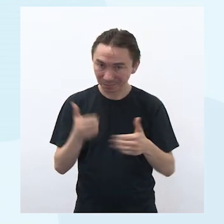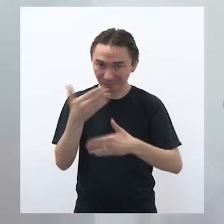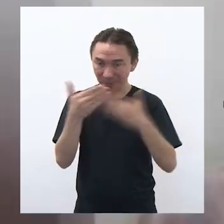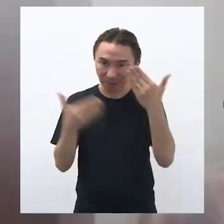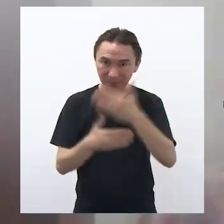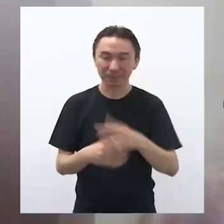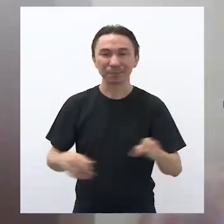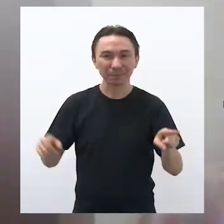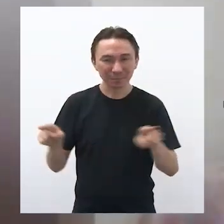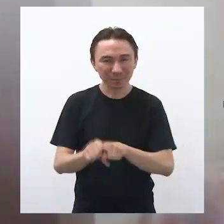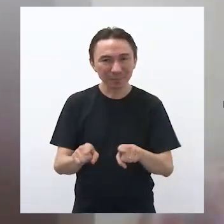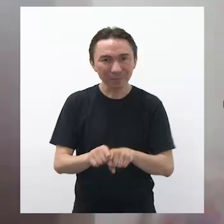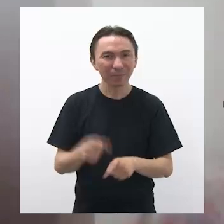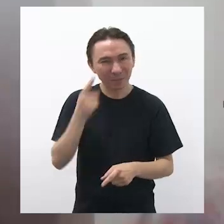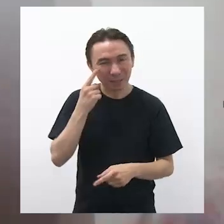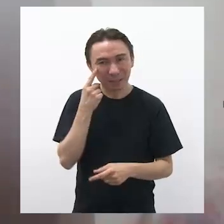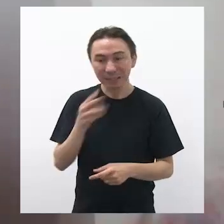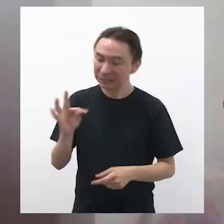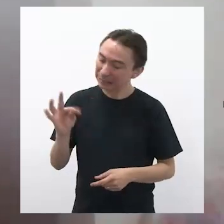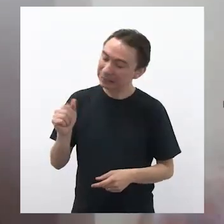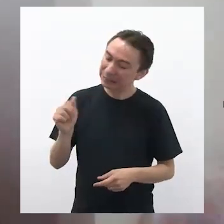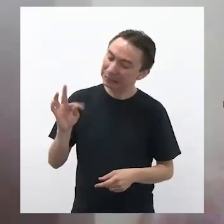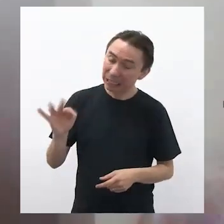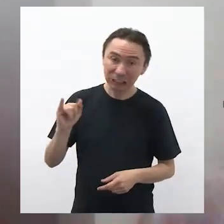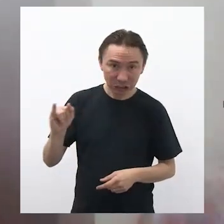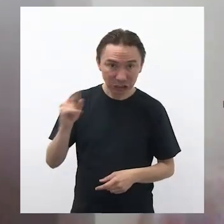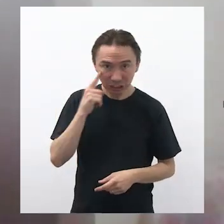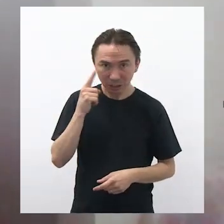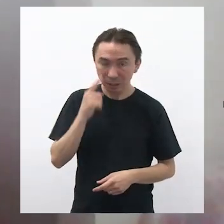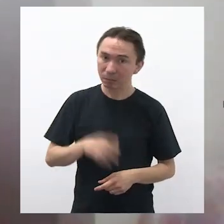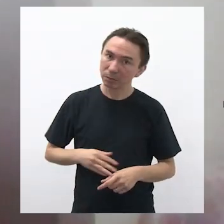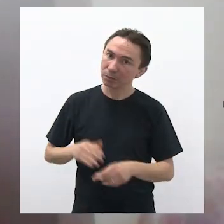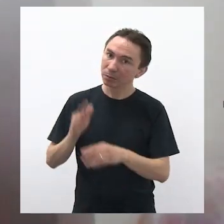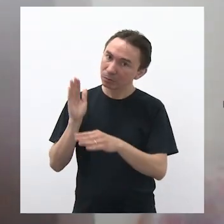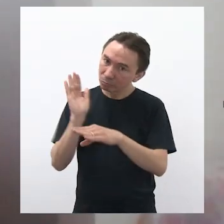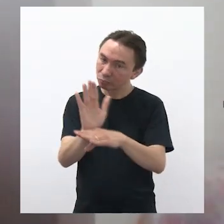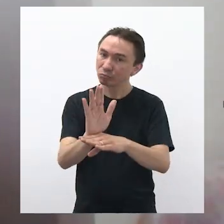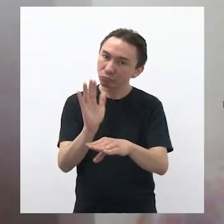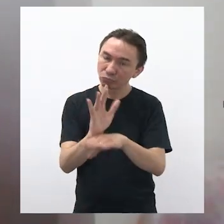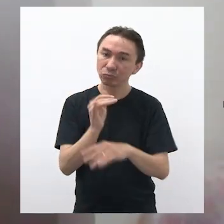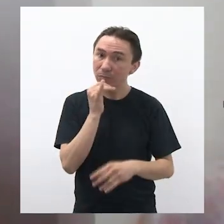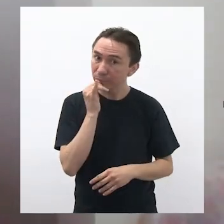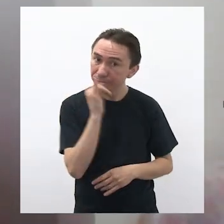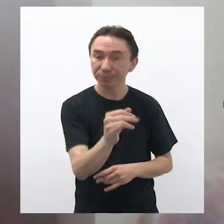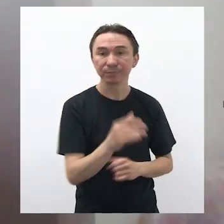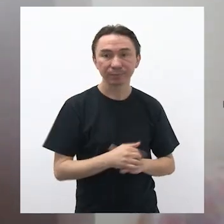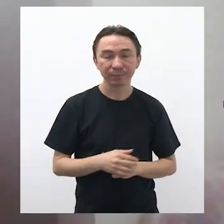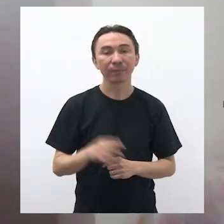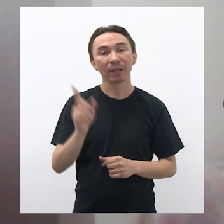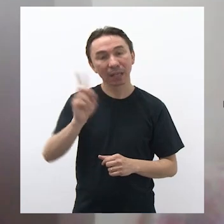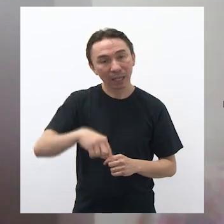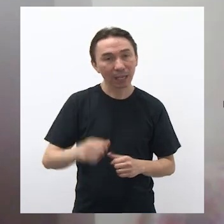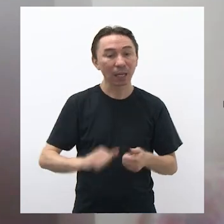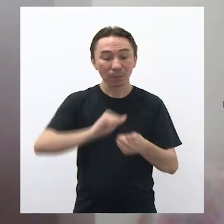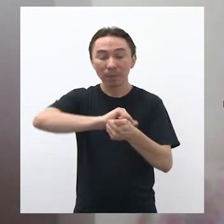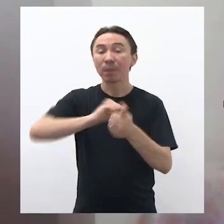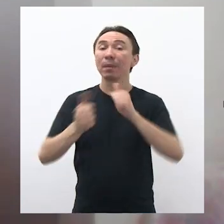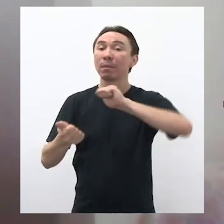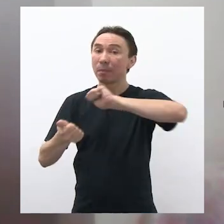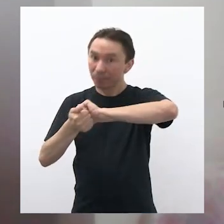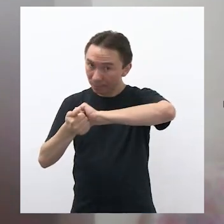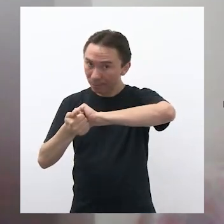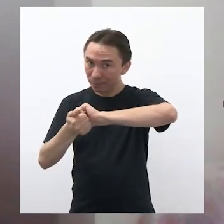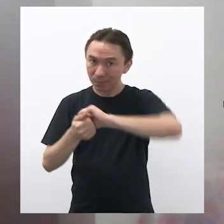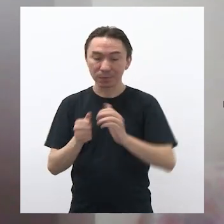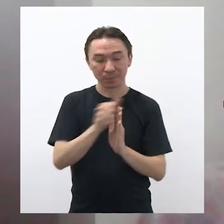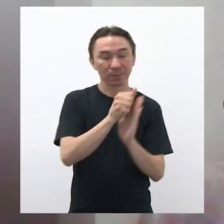vocês, né? Quem vai entrando e vai perguntando. Então, esse material é uma adaptação de uma atividade da segunda série do ensino médio e está